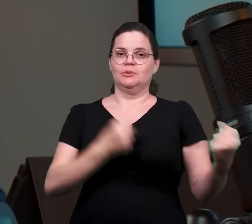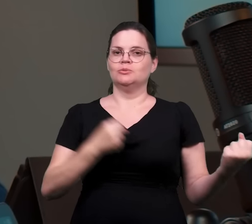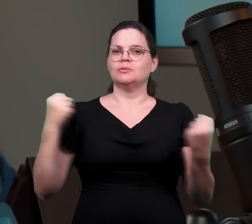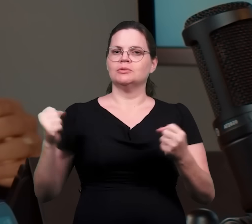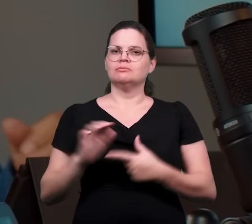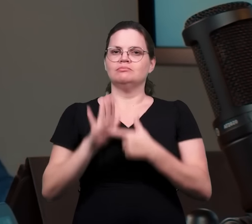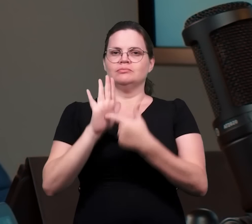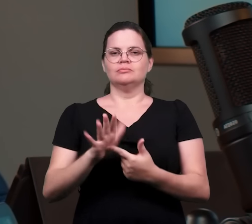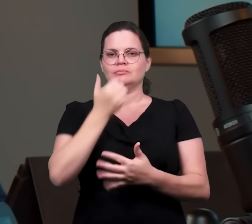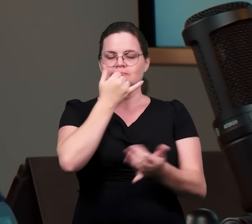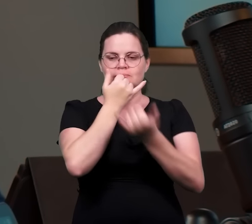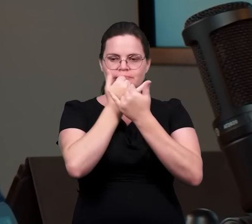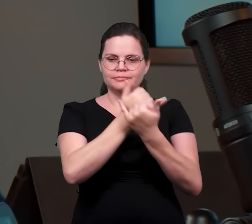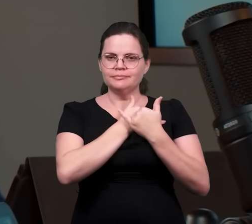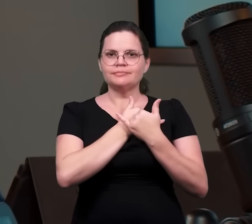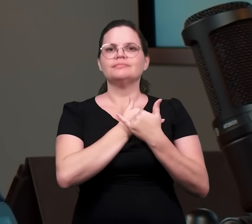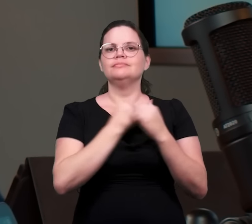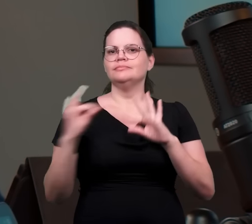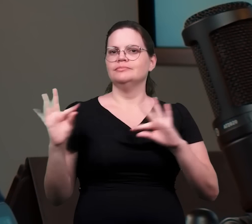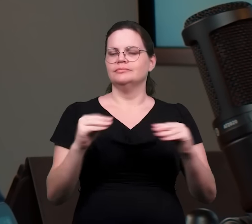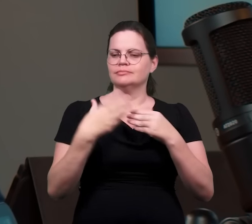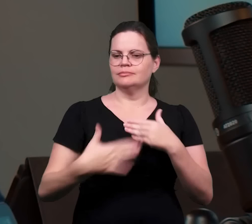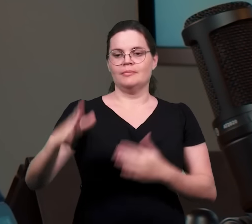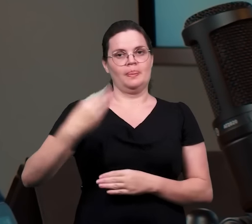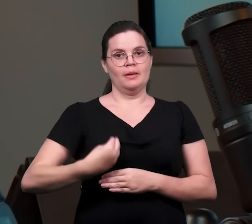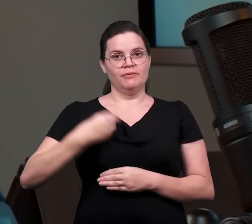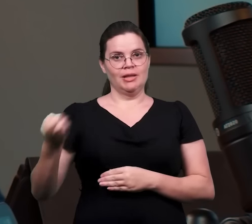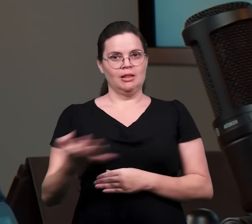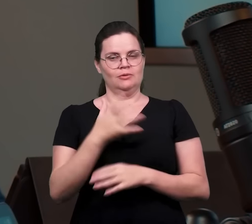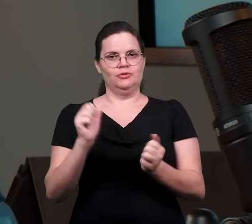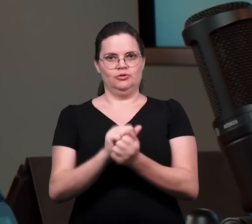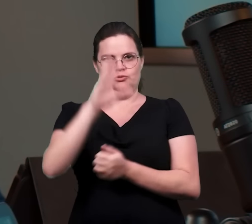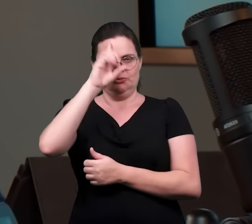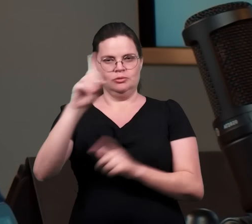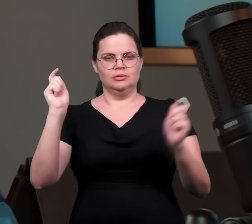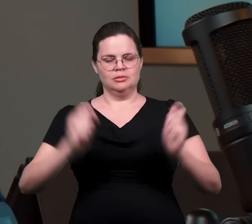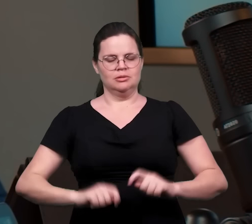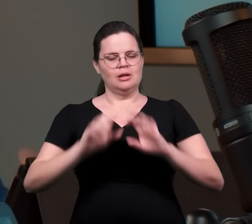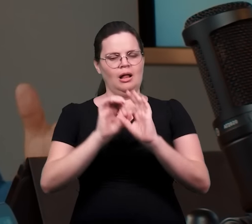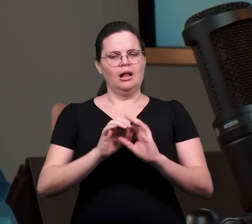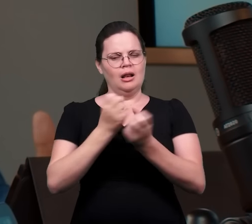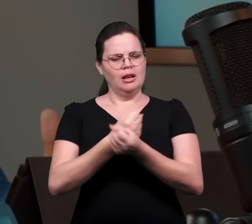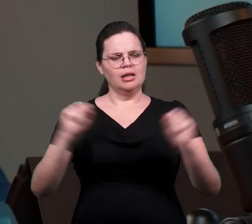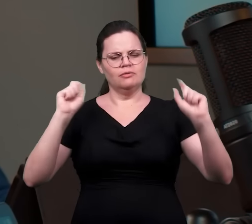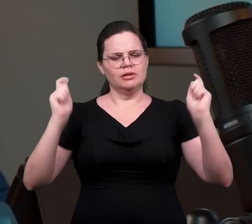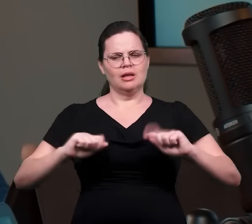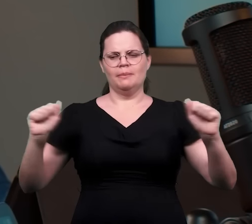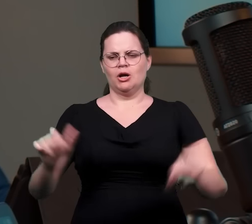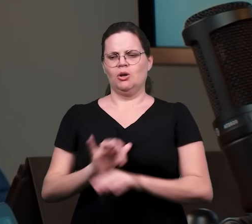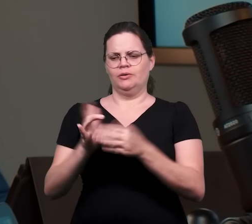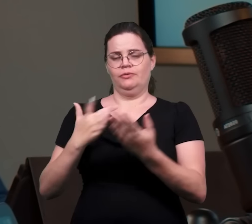poder, trazendo ao homem perdão dos seus pecados, para assim ter uma nova vida e caminhar com Deus, liberto para glorificar o Senhor, para ter o coração